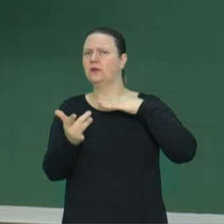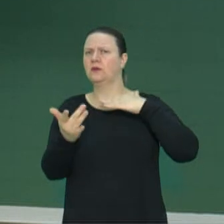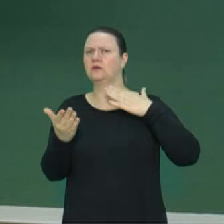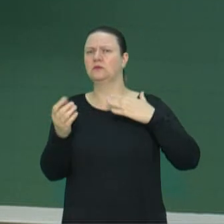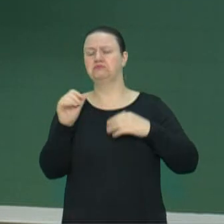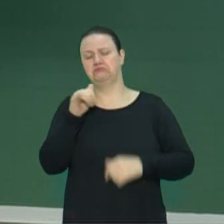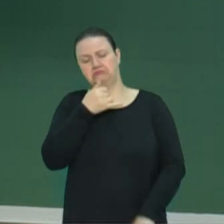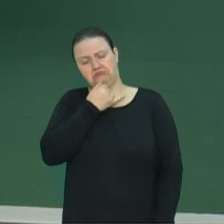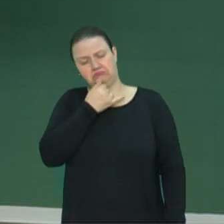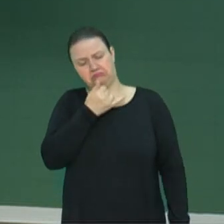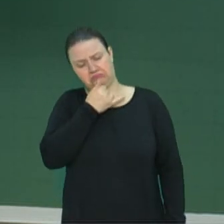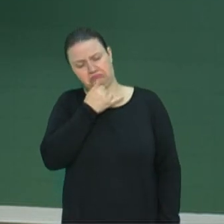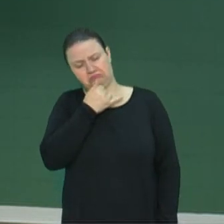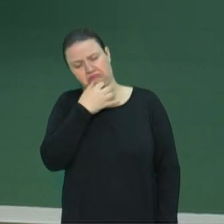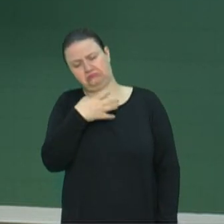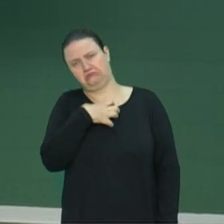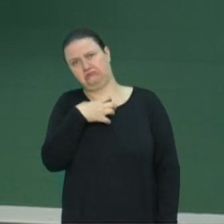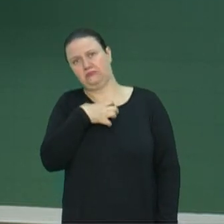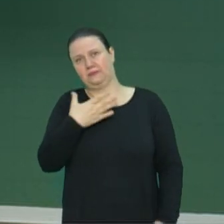fica muito triste.